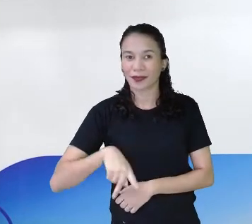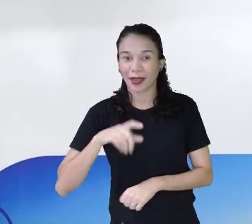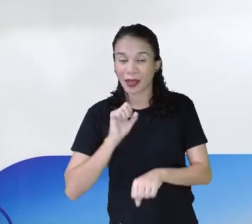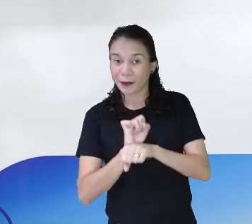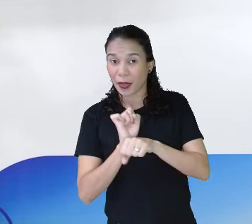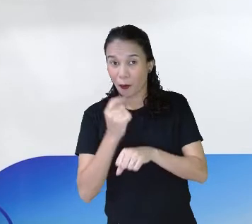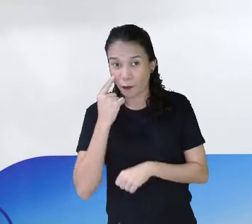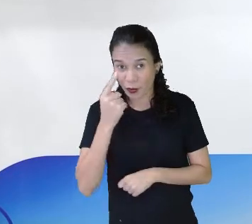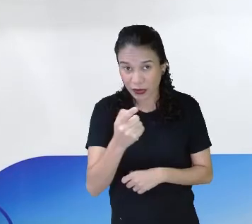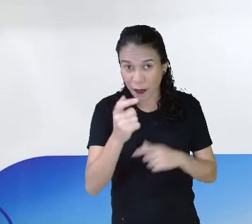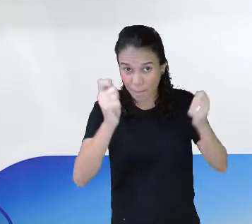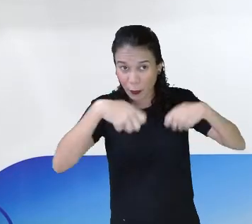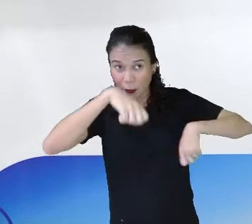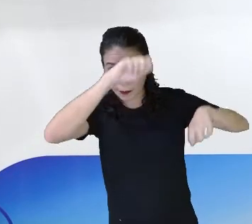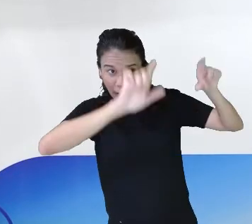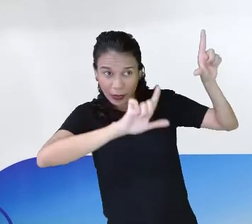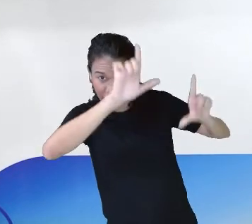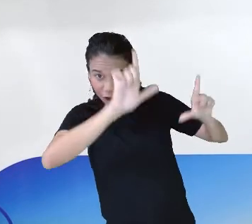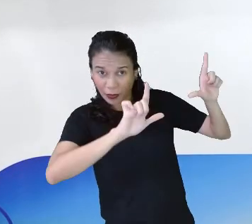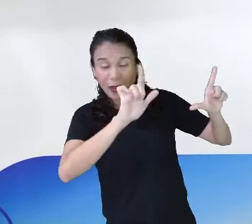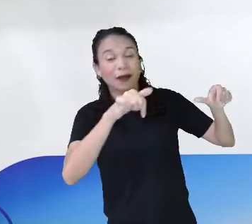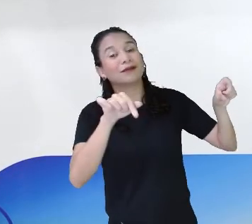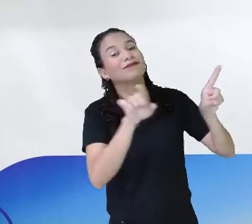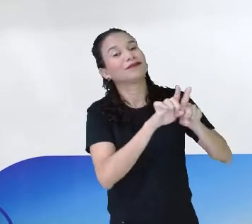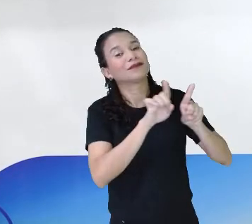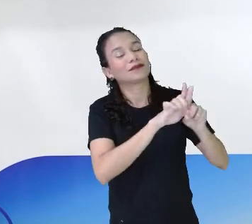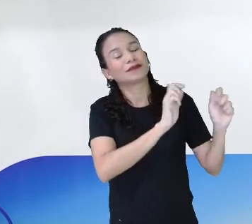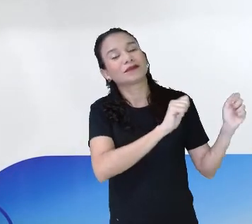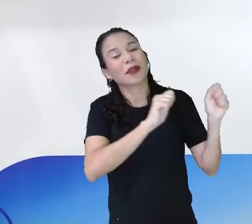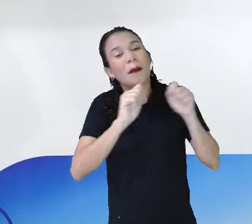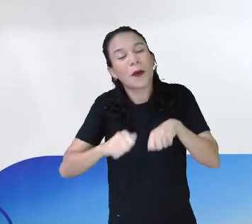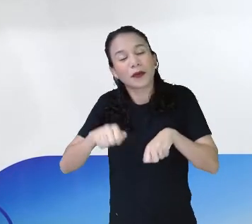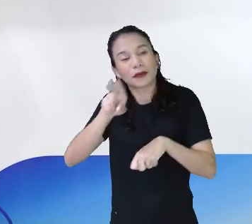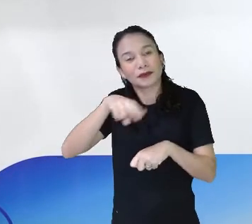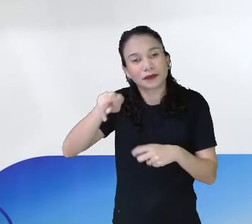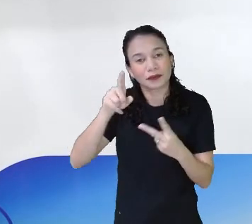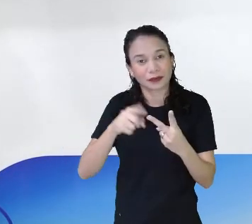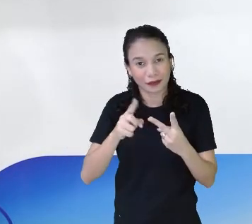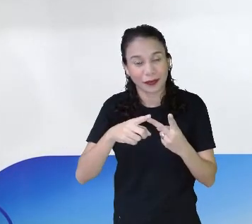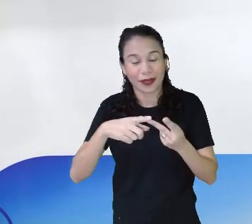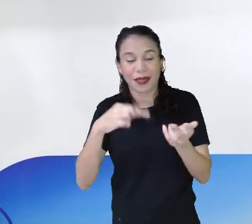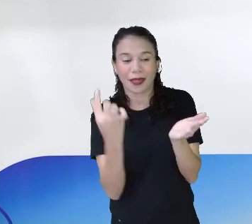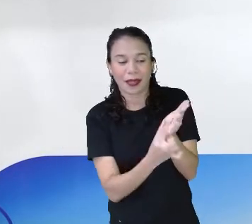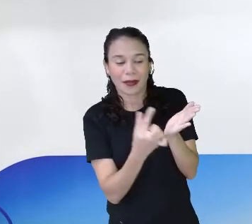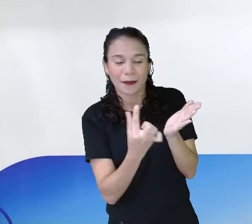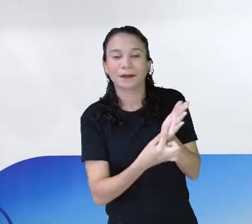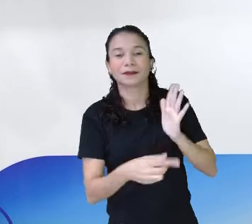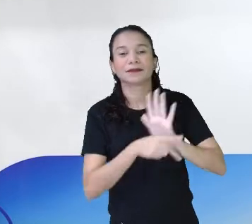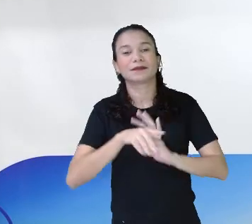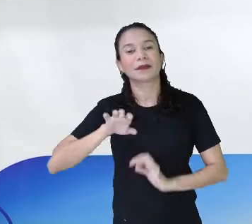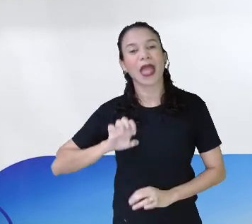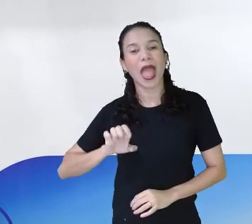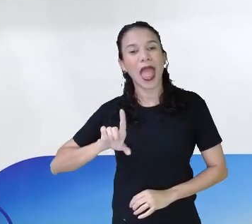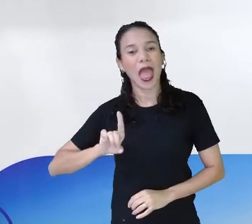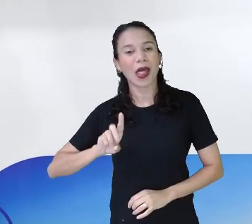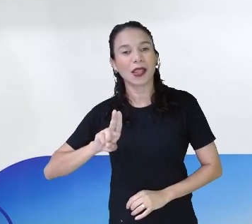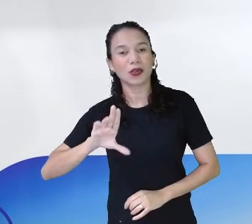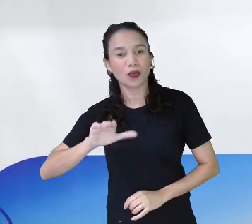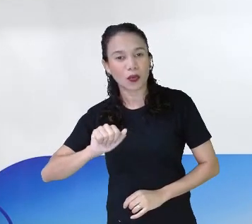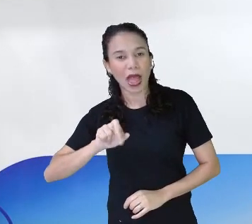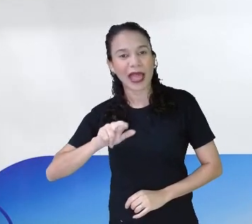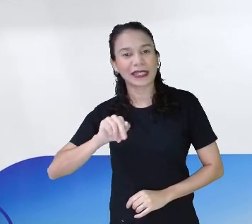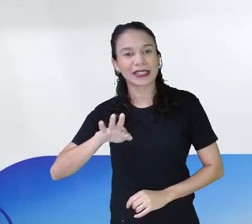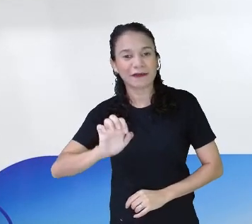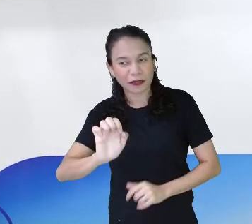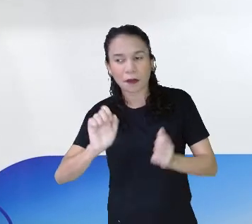Pode ser pela TV, mas também pode ser pelo aplicativo do Educa Recife, não é? Assistir a aula pelo aplicativo